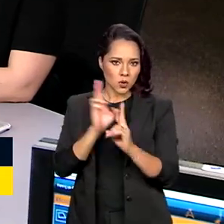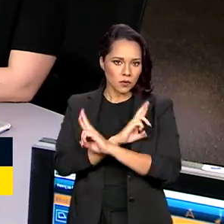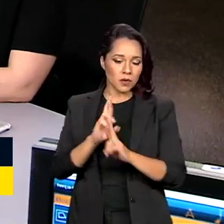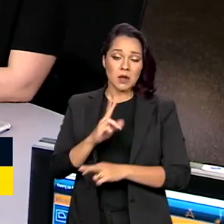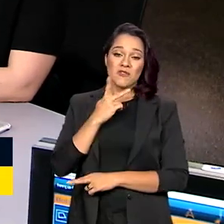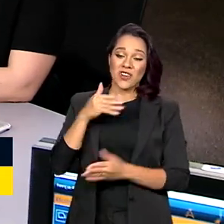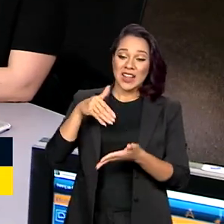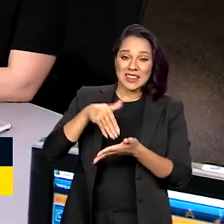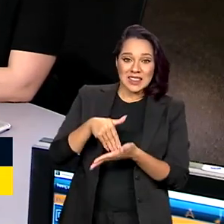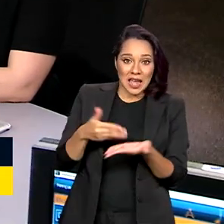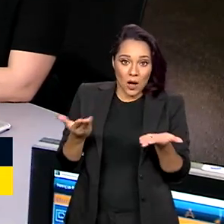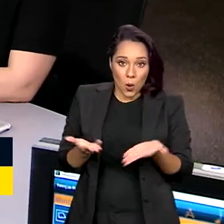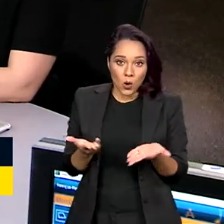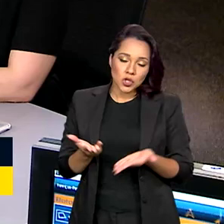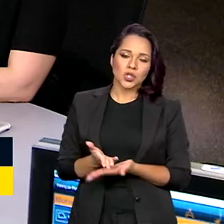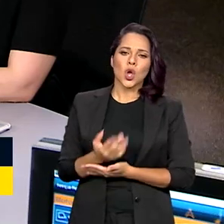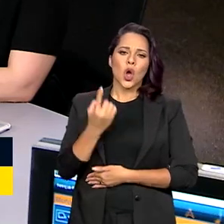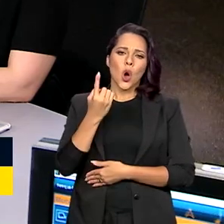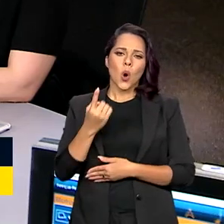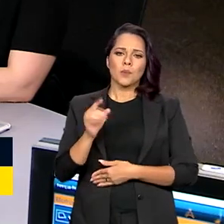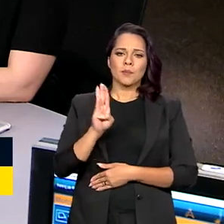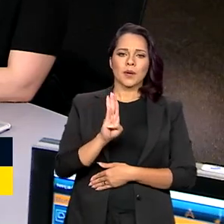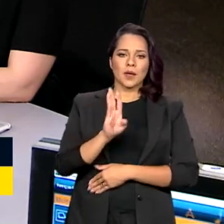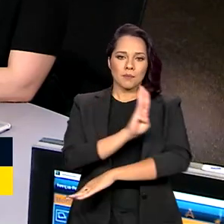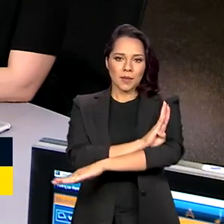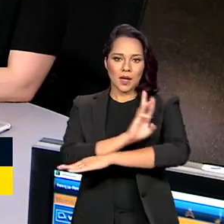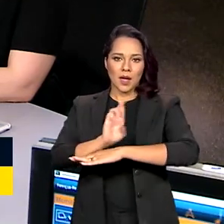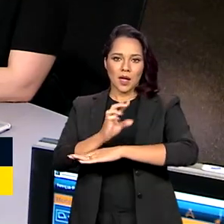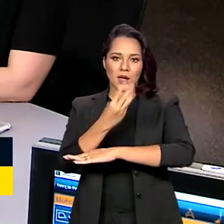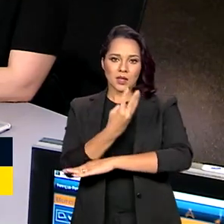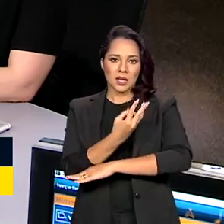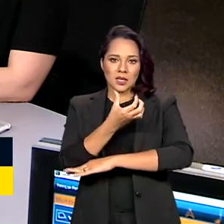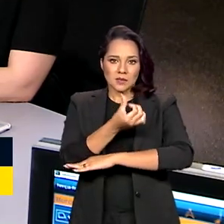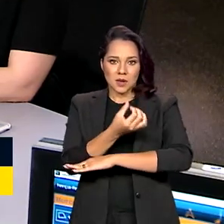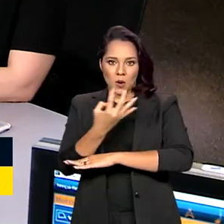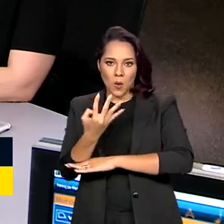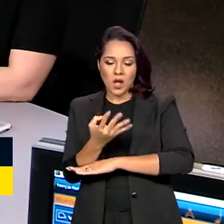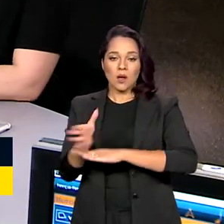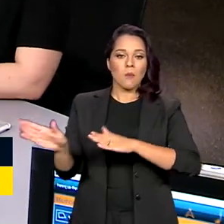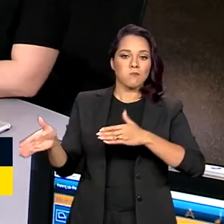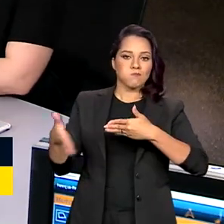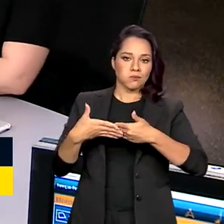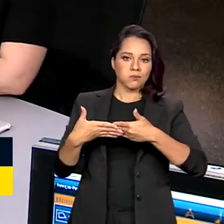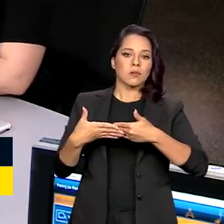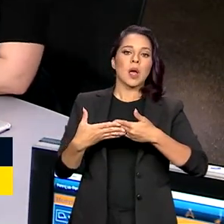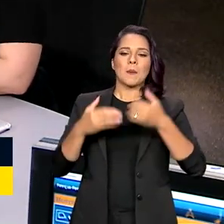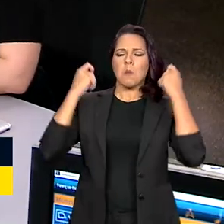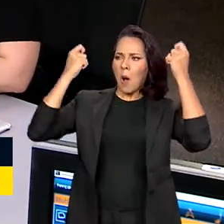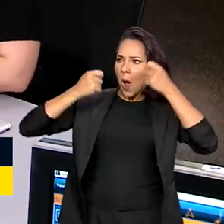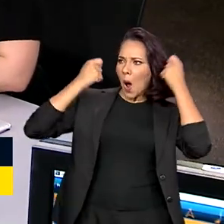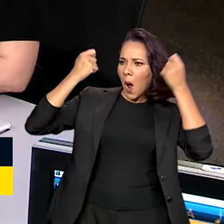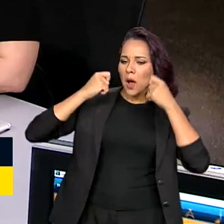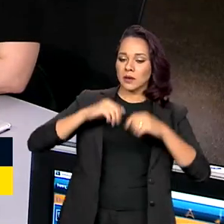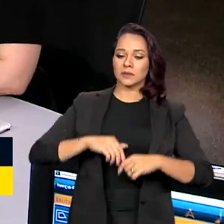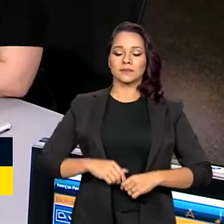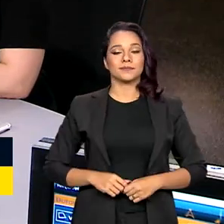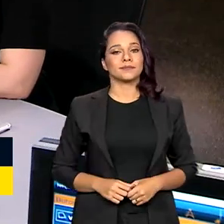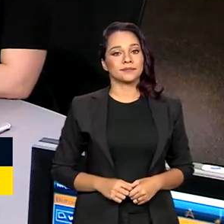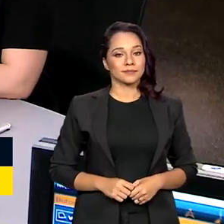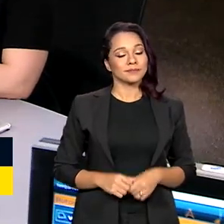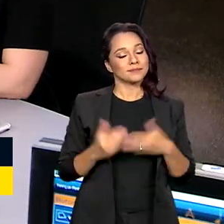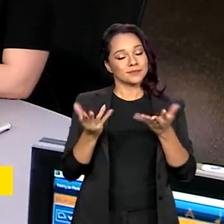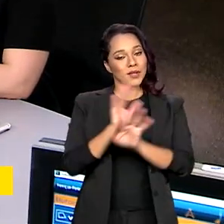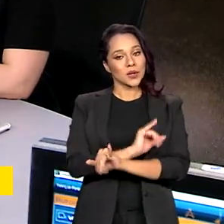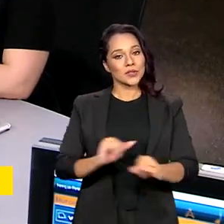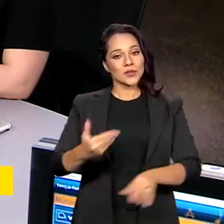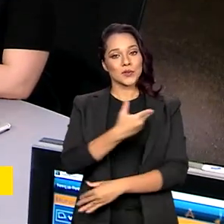início da tarde de hoje, um trecho na BR-364 em Rondônia estava interditado por manifestantes. E essas